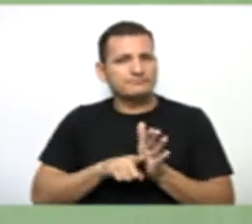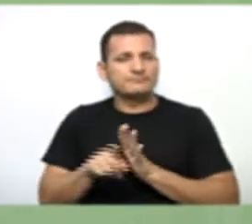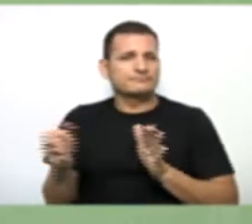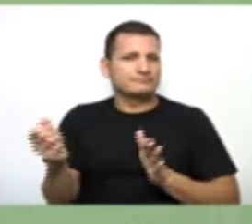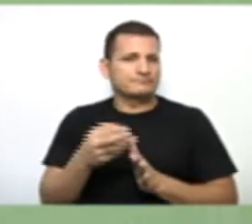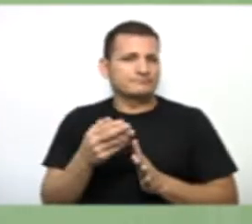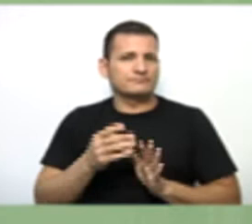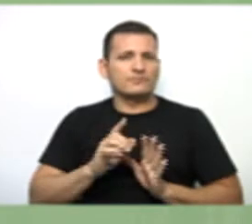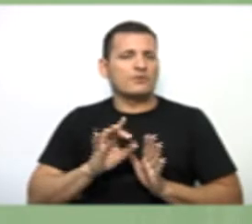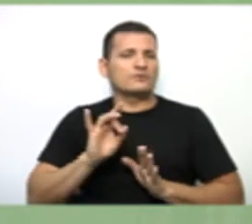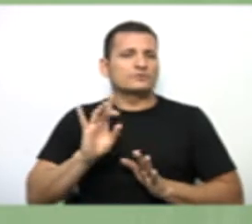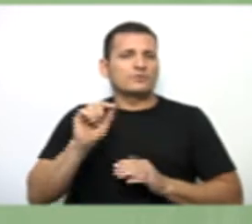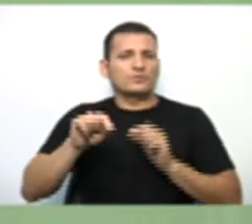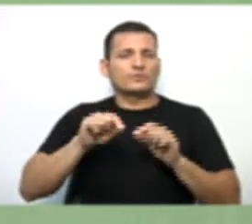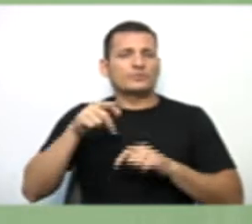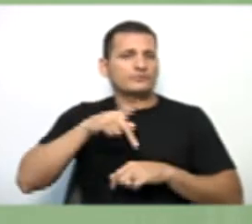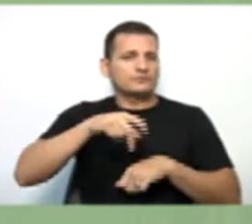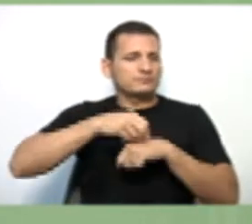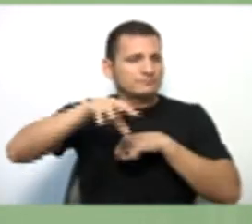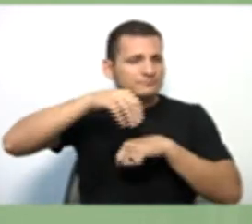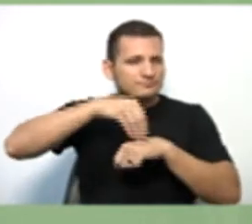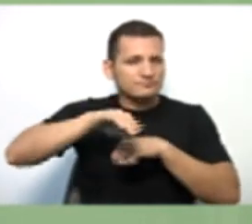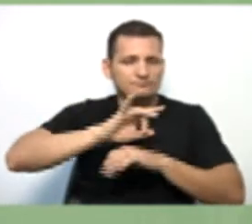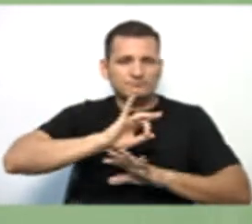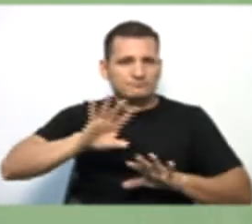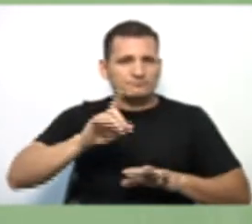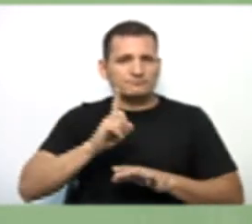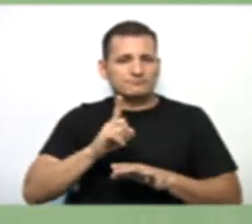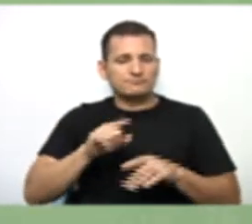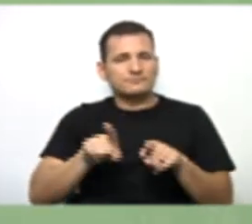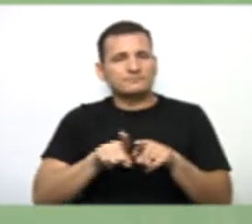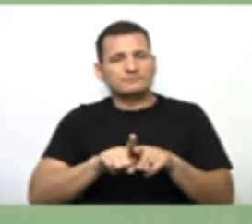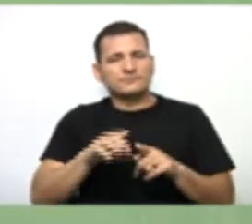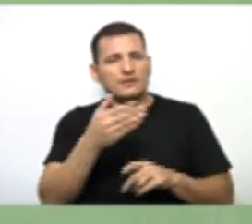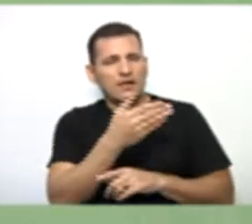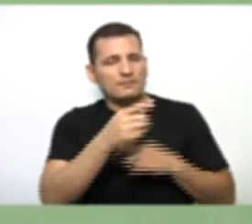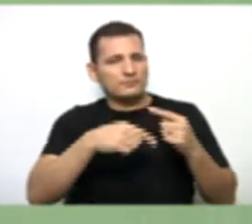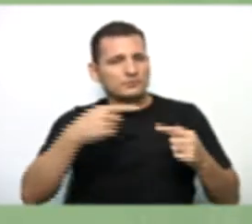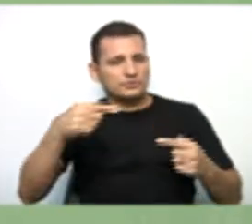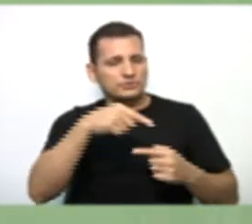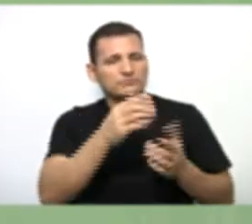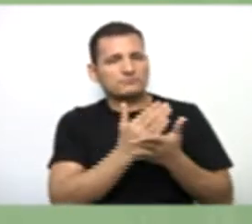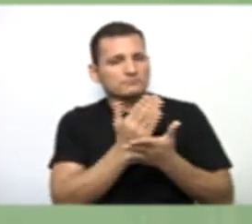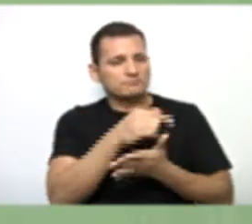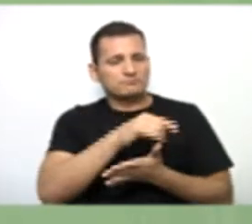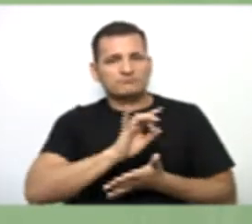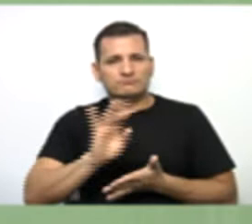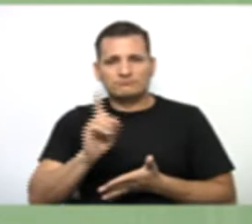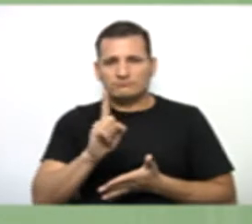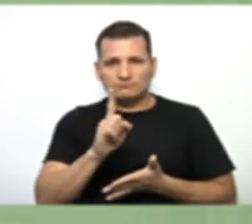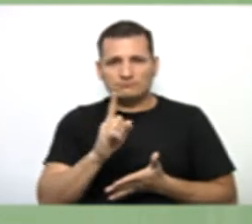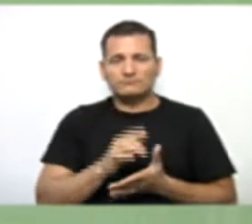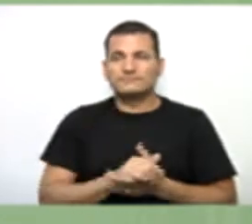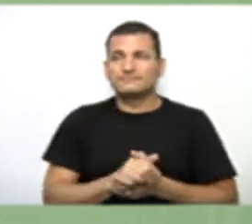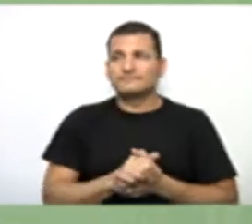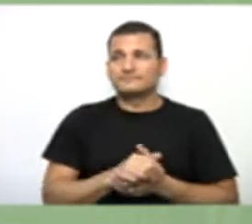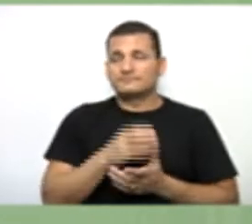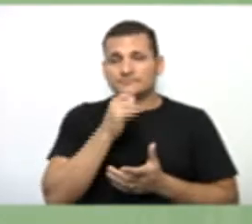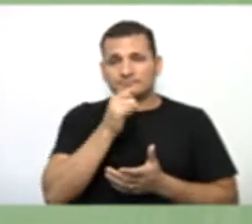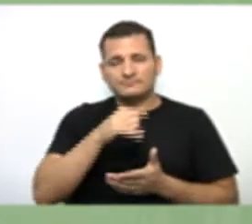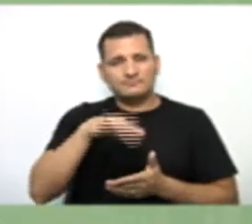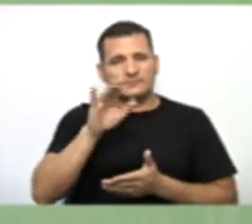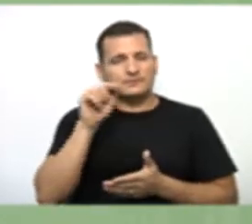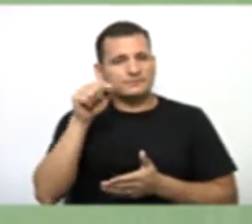fique só com o que o professor está passando, não. Não fique só também com o que está lá na nossa apostila ou nosso material de apoio. Quanto